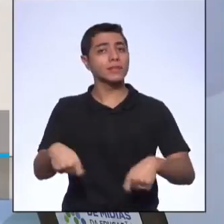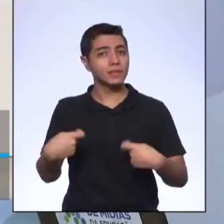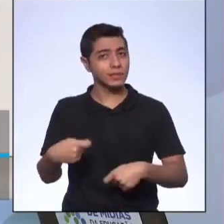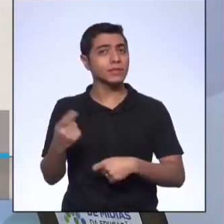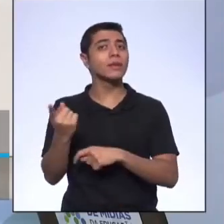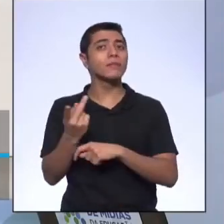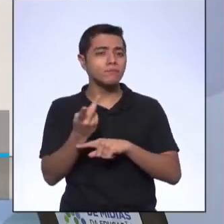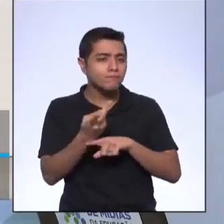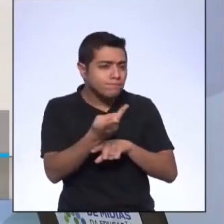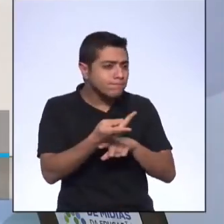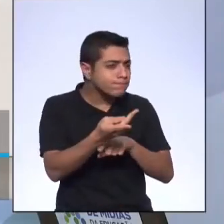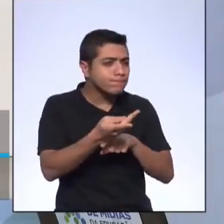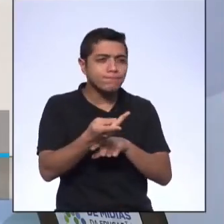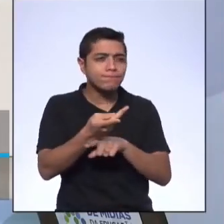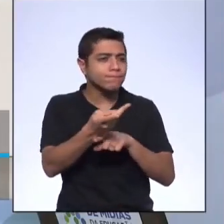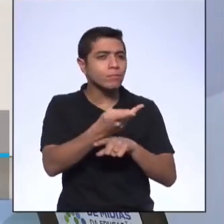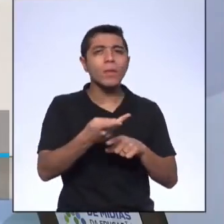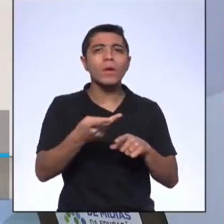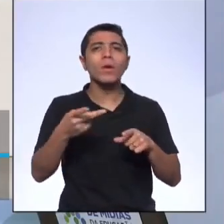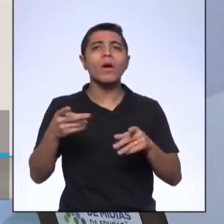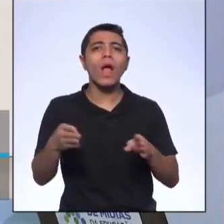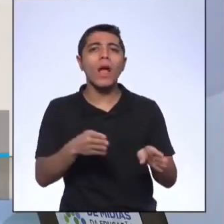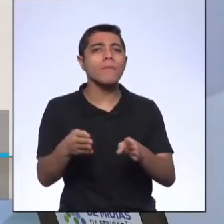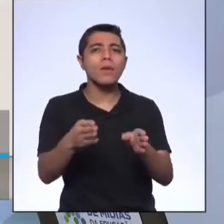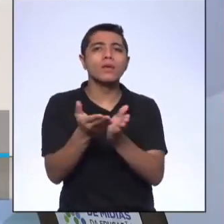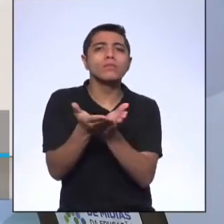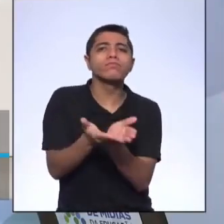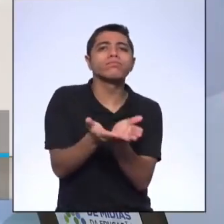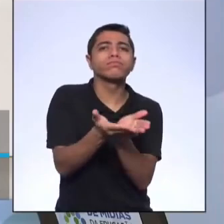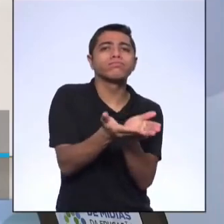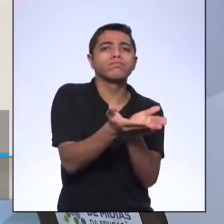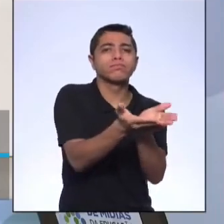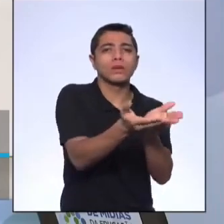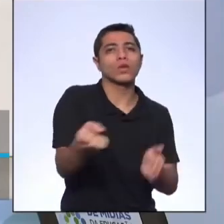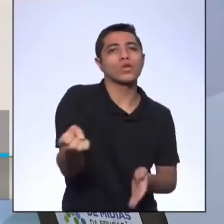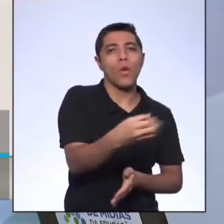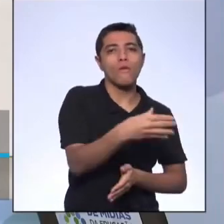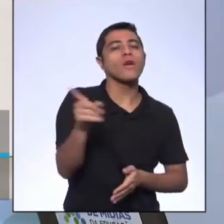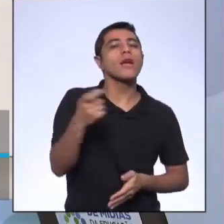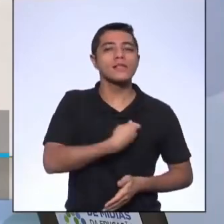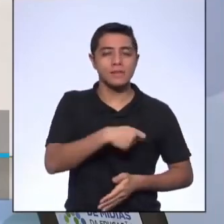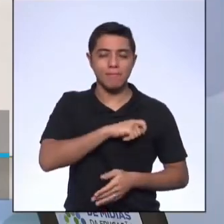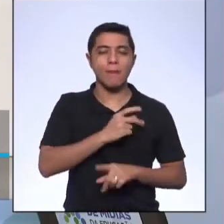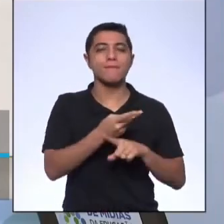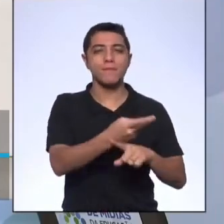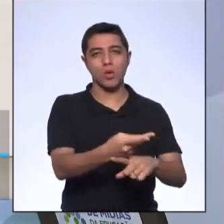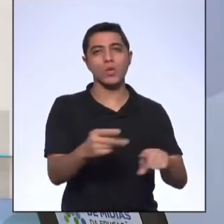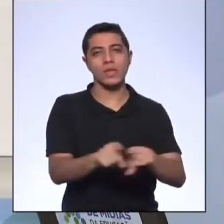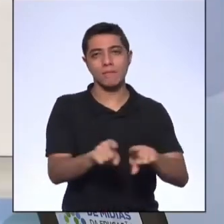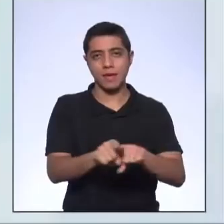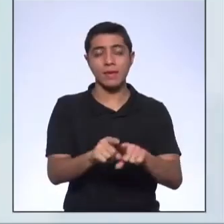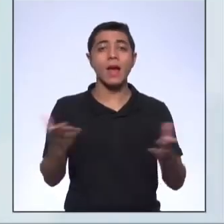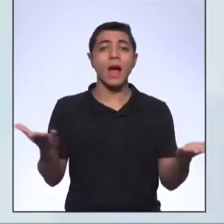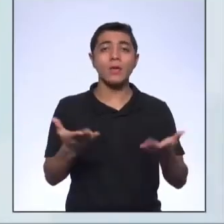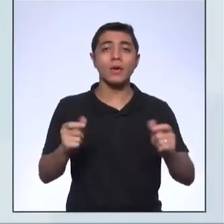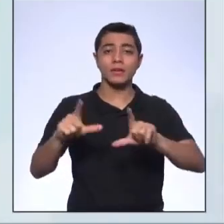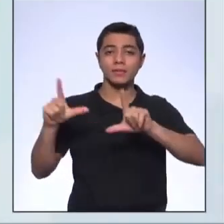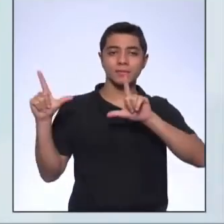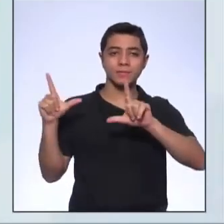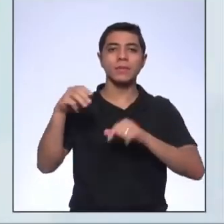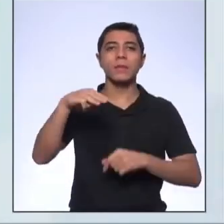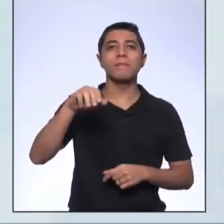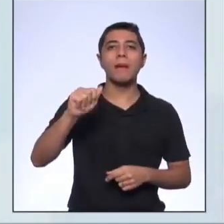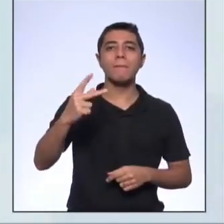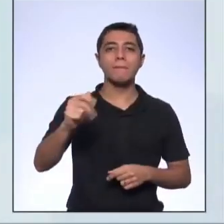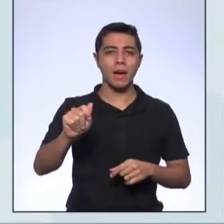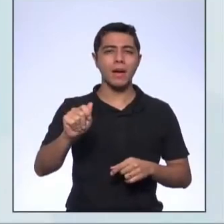de novas rotas. Então, eu vou colocar rapidinho aqui na tela para vocês um mapa, tá? É um mapa meio